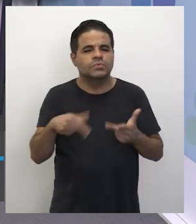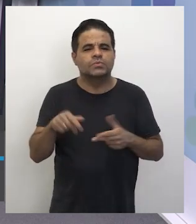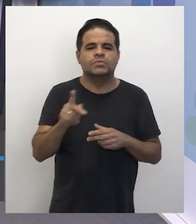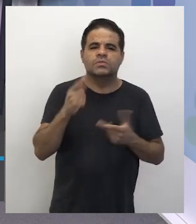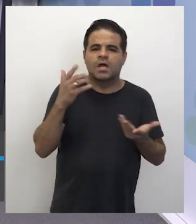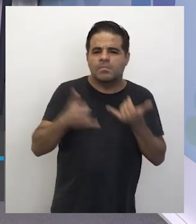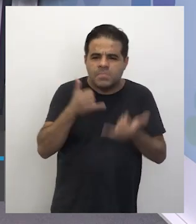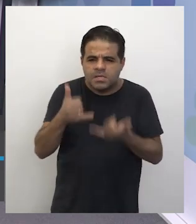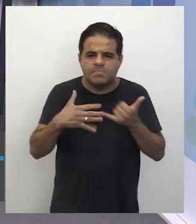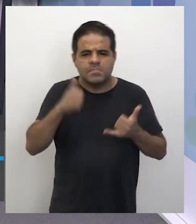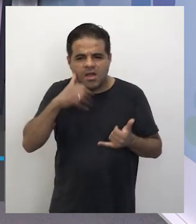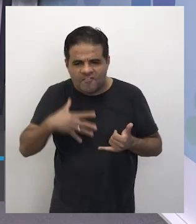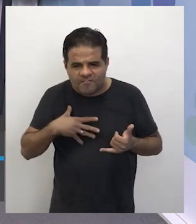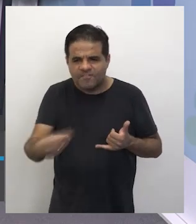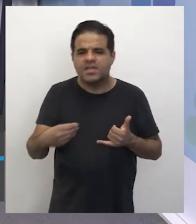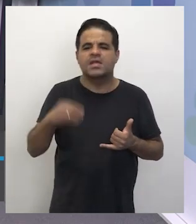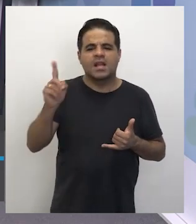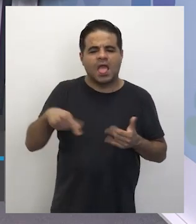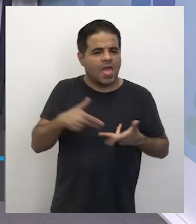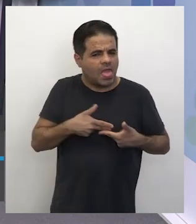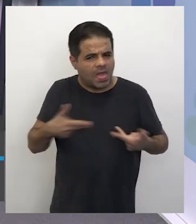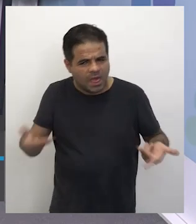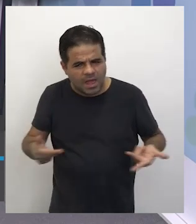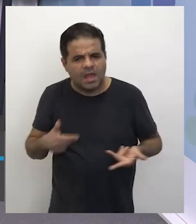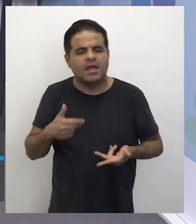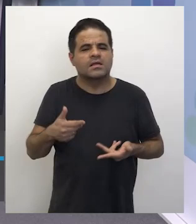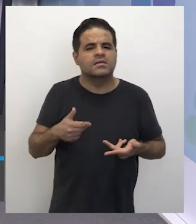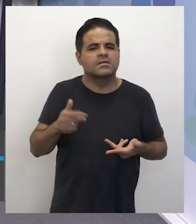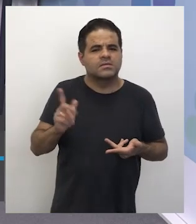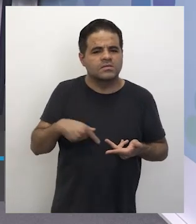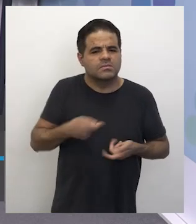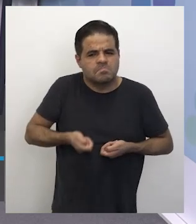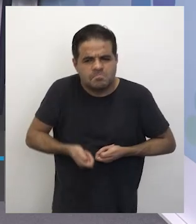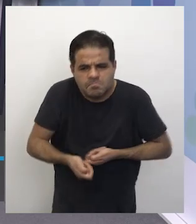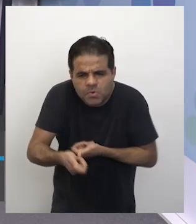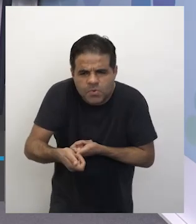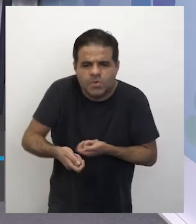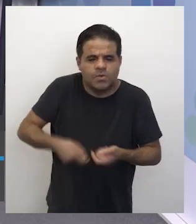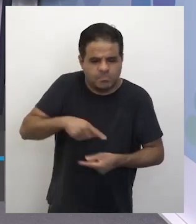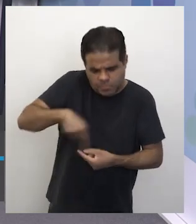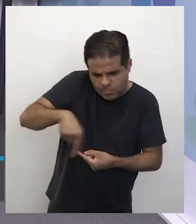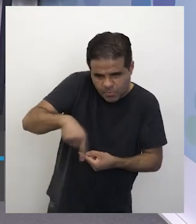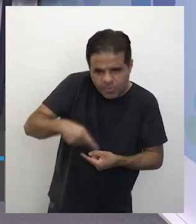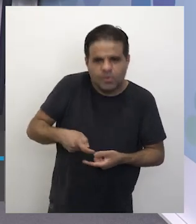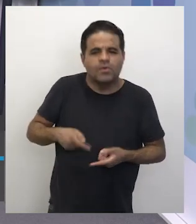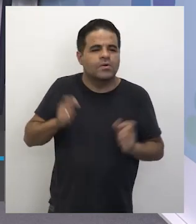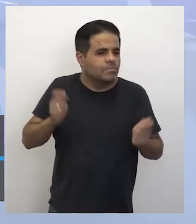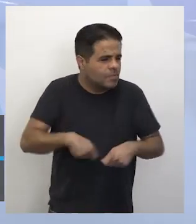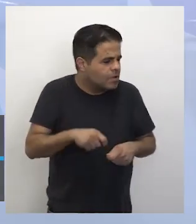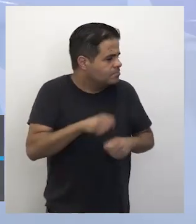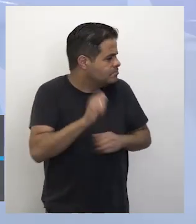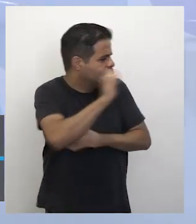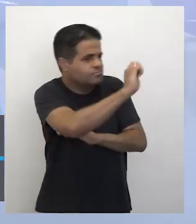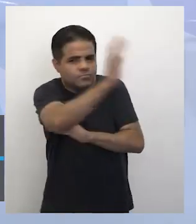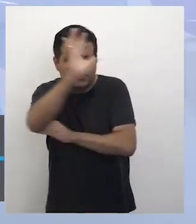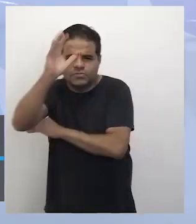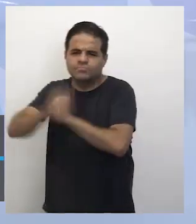brinquei com a minha filha, Legal, são coisas. né? A pessoa Paula aqui, andar. Pode jogar bolinha de gude, rodar peão, né? Isso, São plantei opções. uma árvore